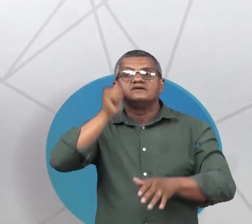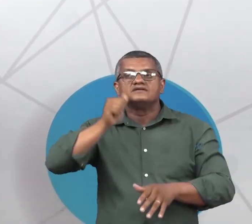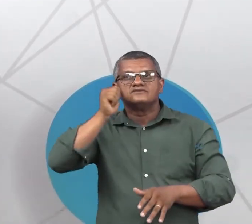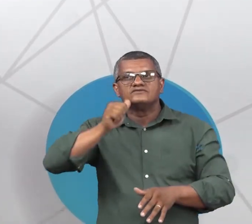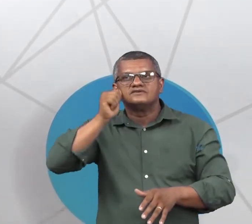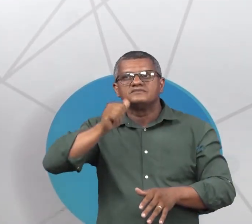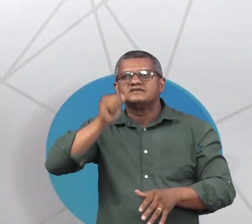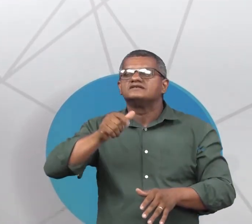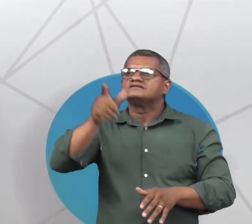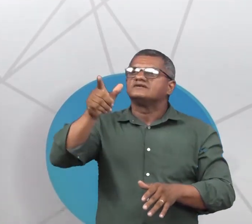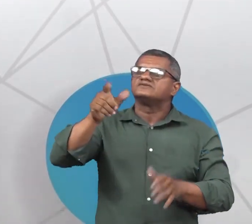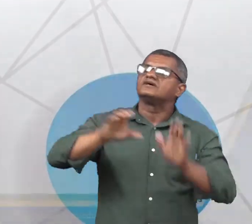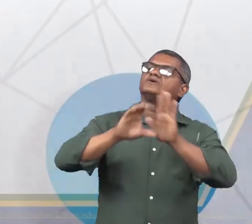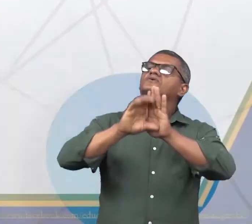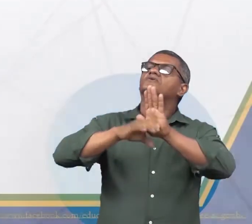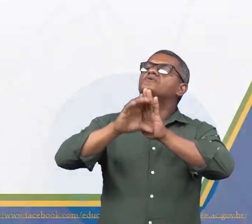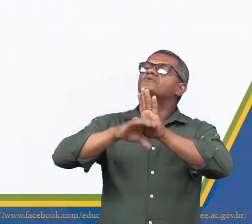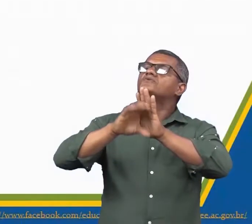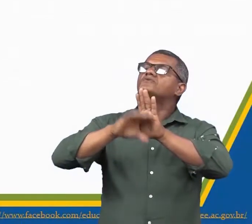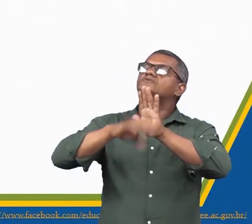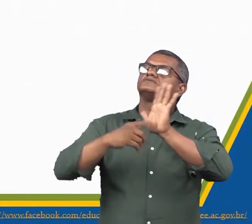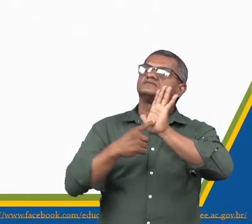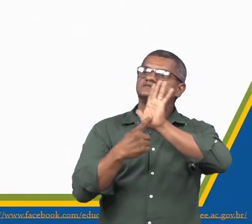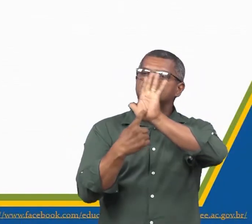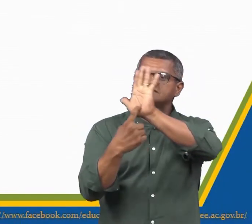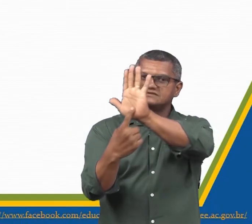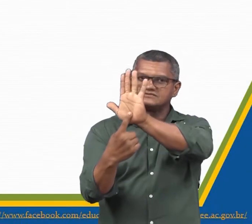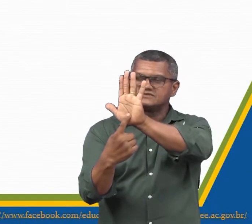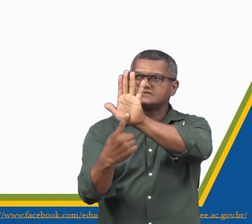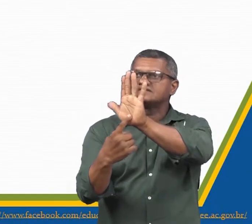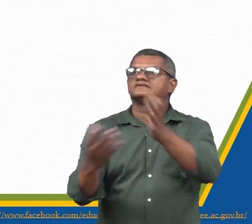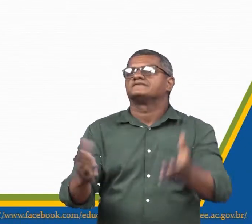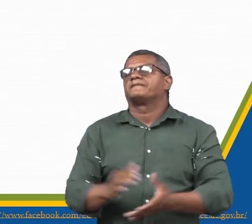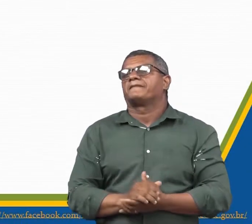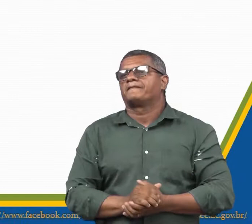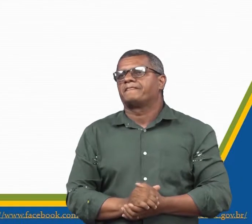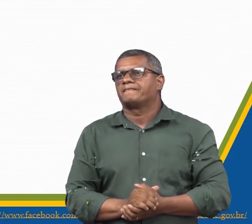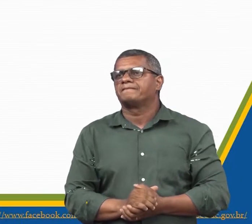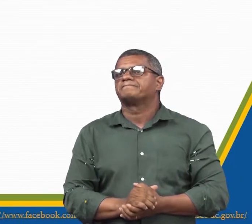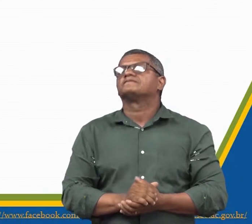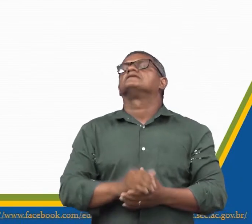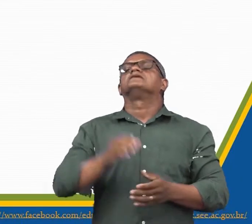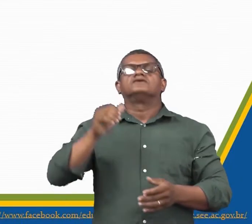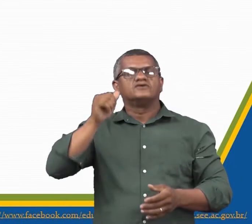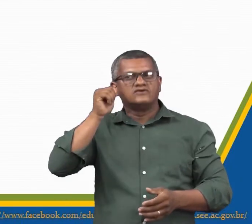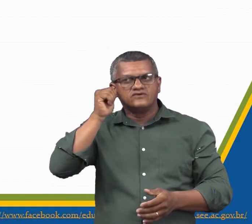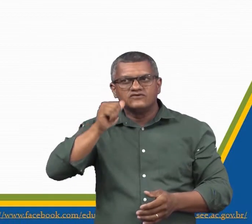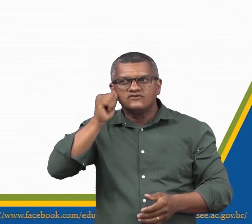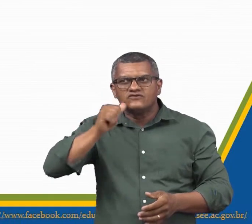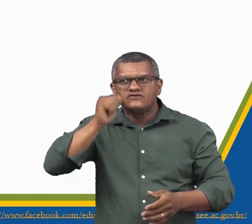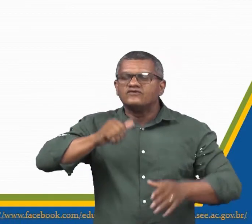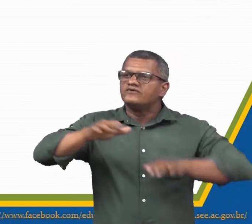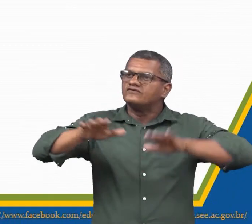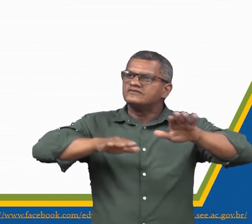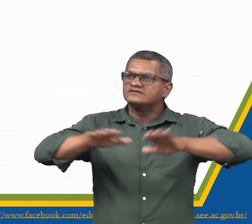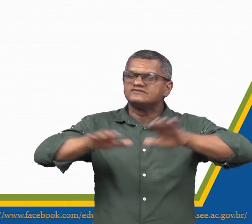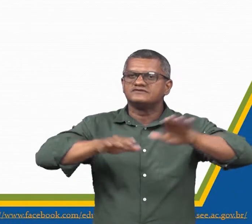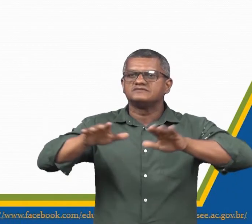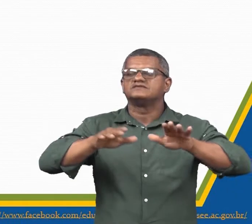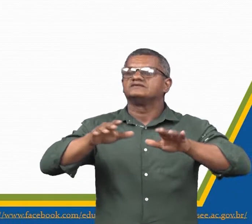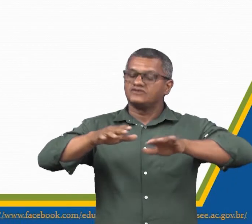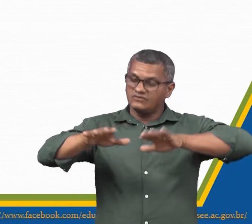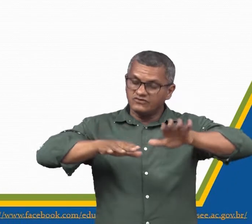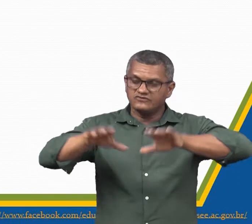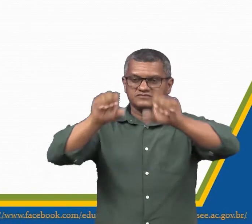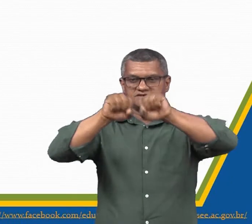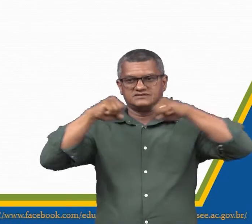Acompanhem o conceito que está sendo mostrado agora para todos vocês. O feminismo é um movimento social